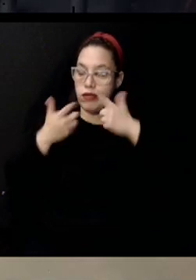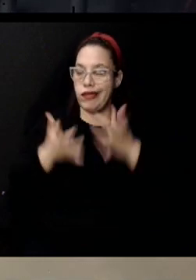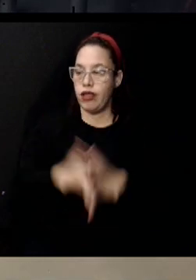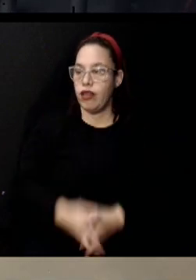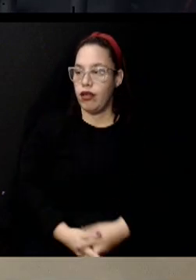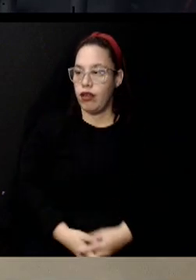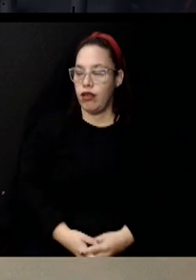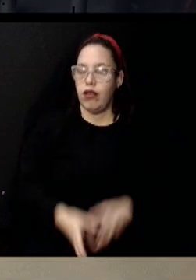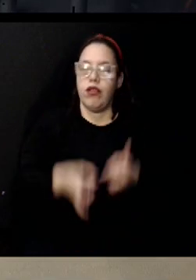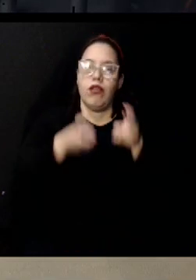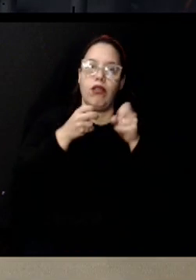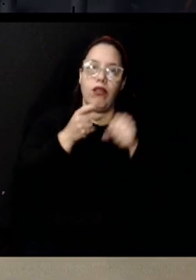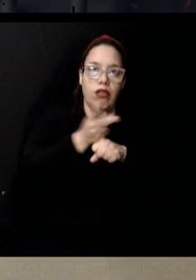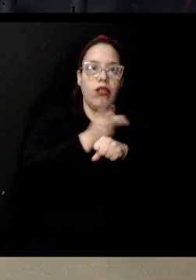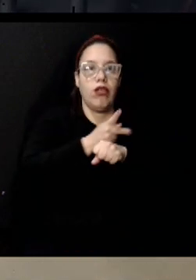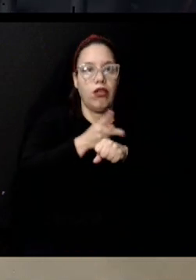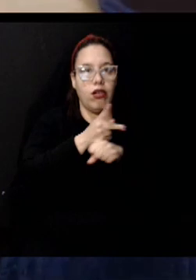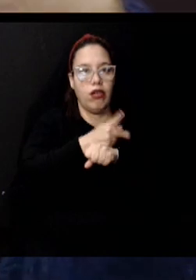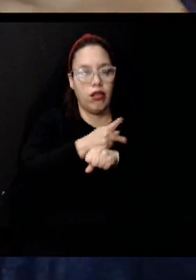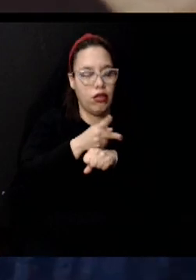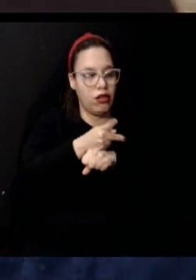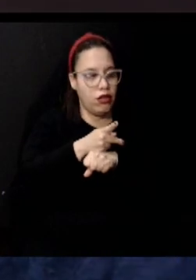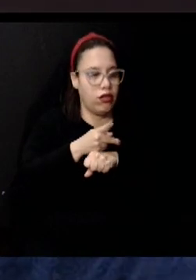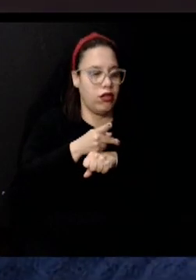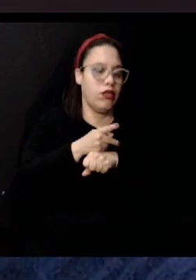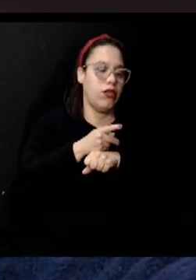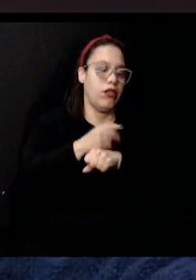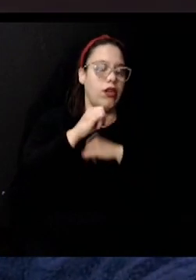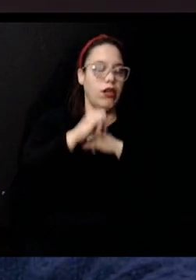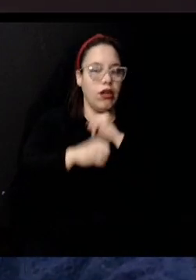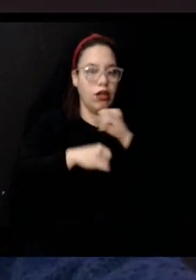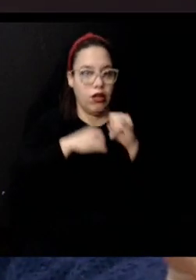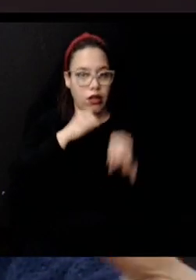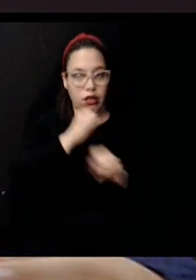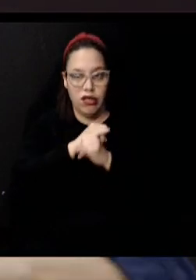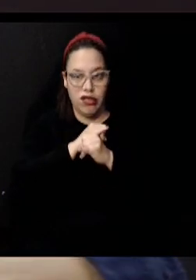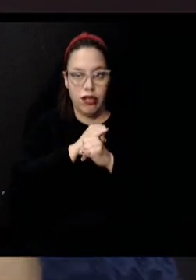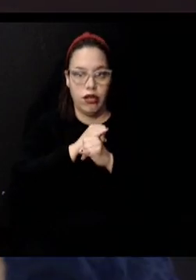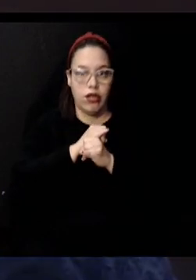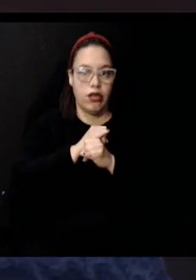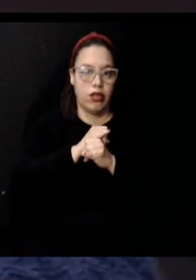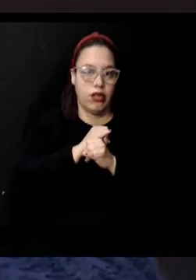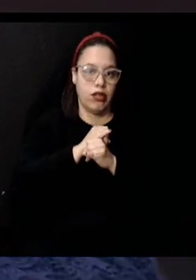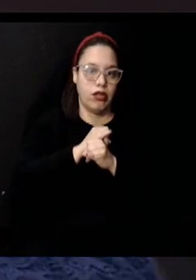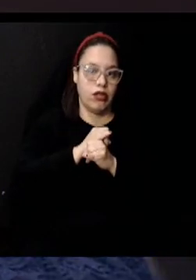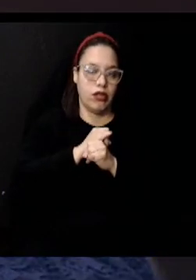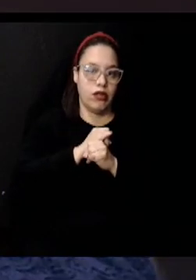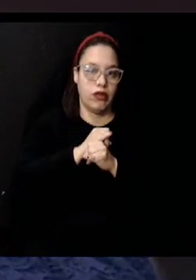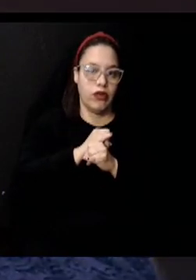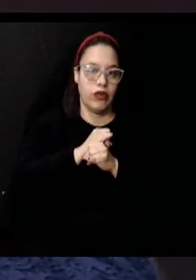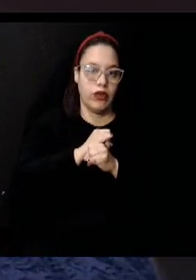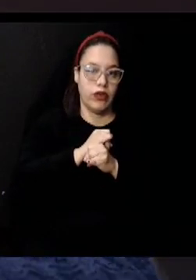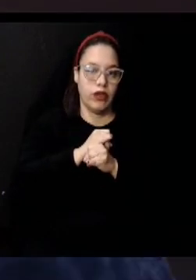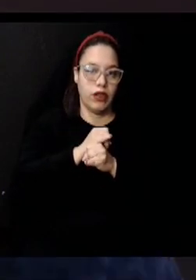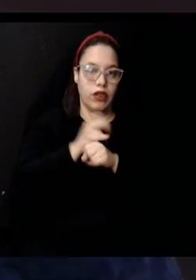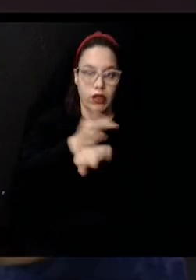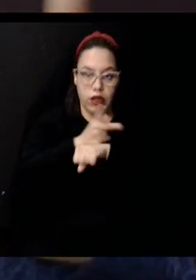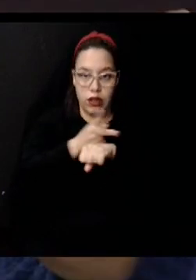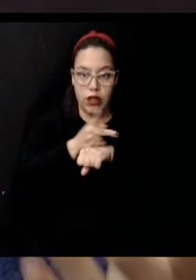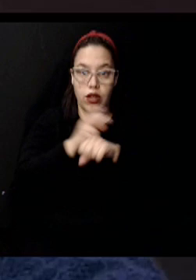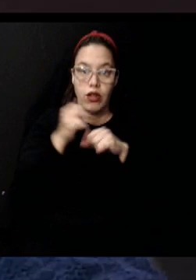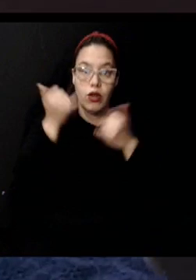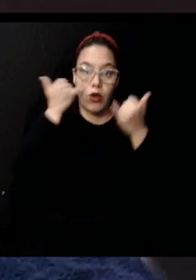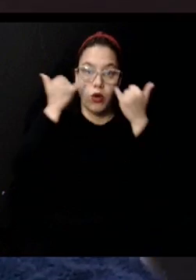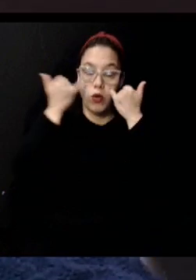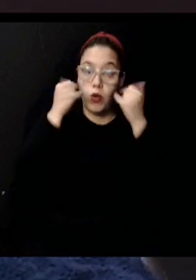busca distimia na Uhum. internet, vamos usar, né, a internet a nosso favor para buscar esse tipo de informação também, Uhum. para você